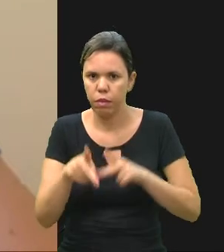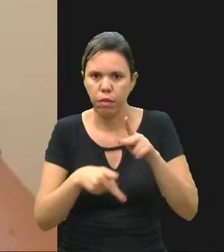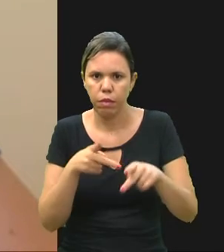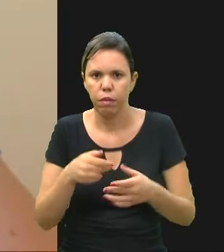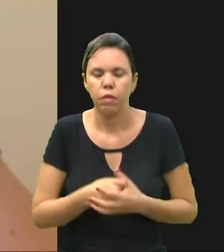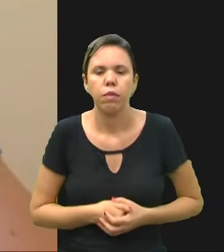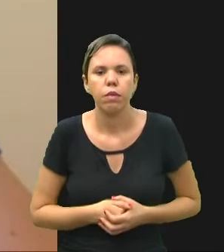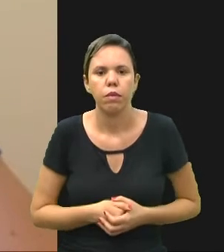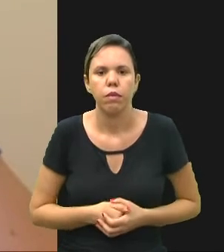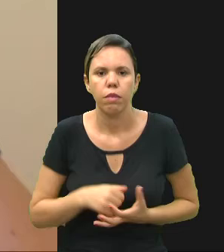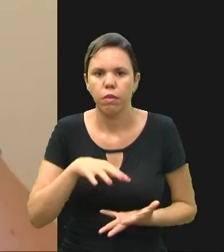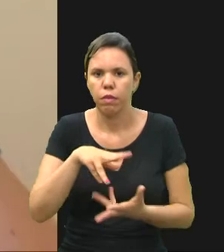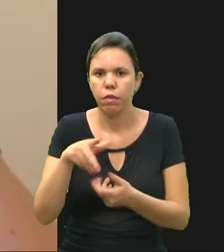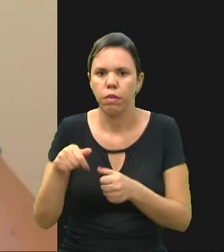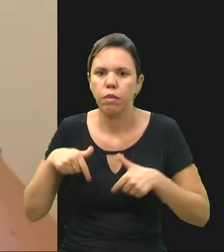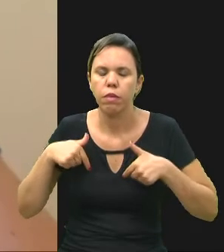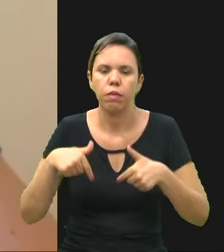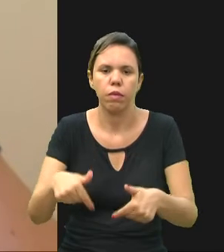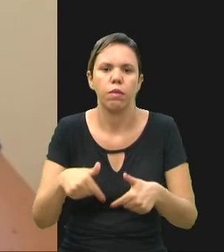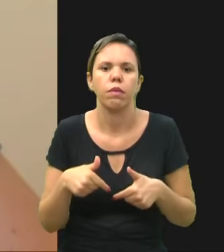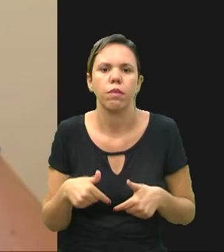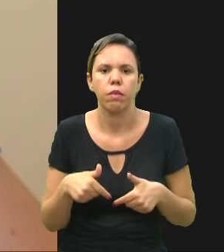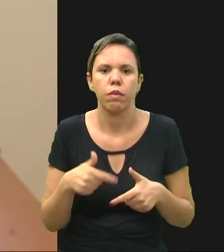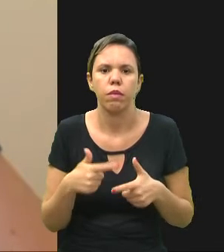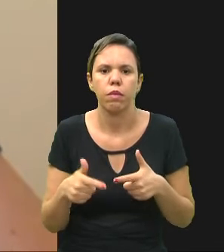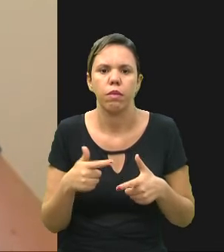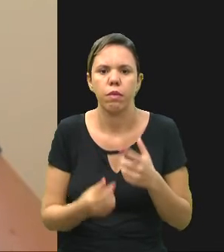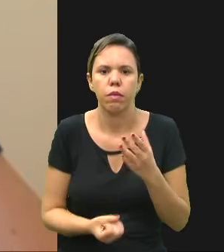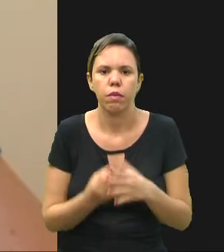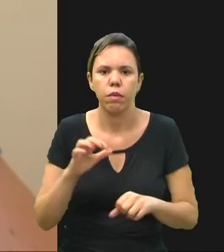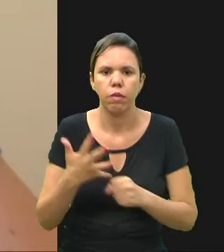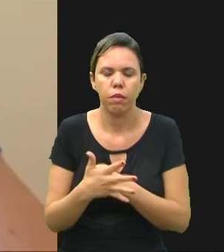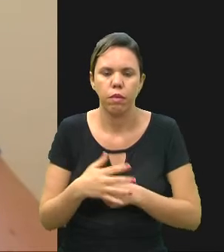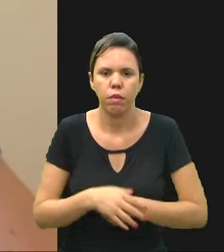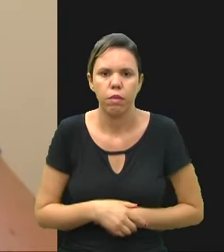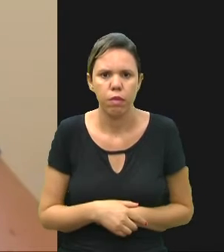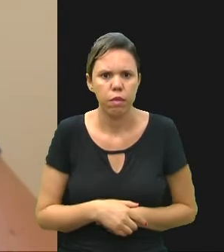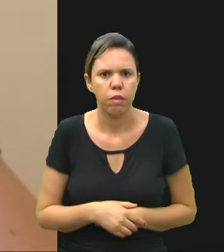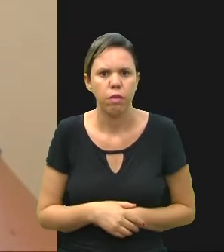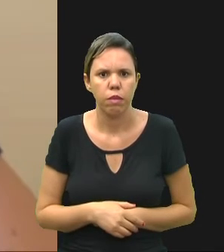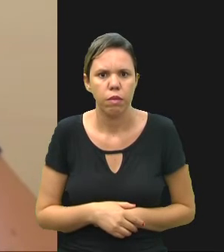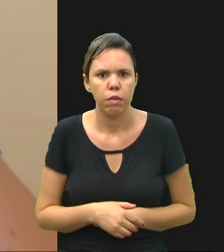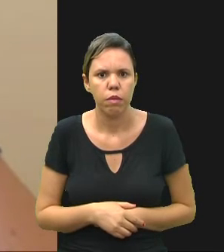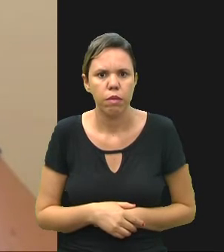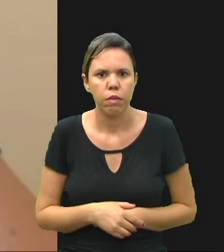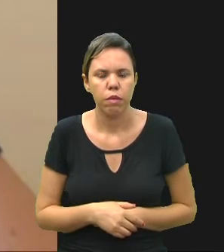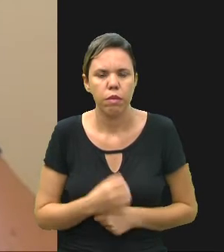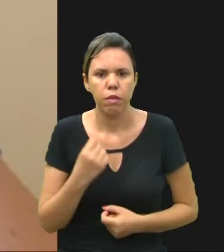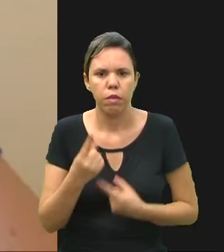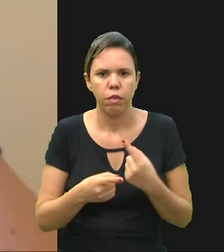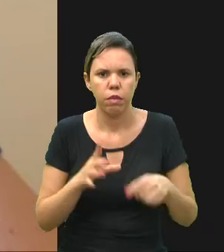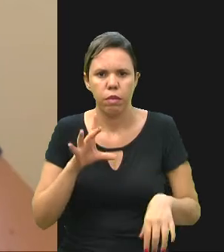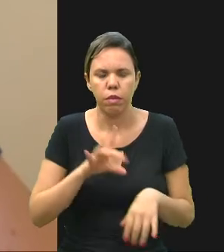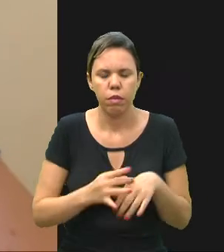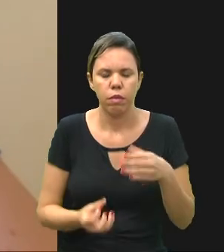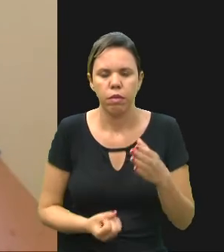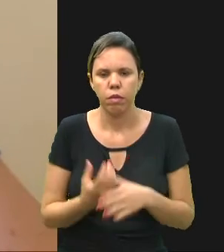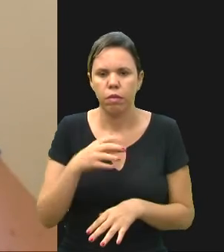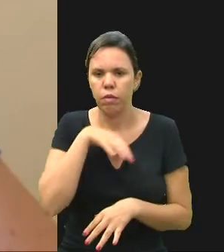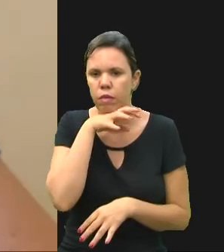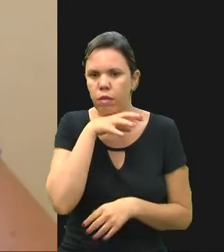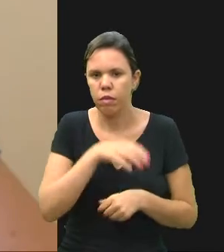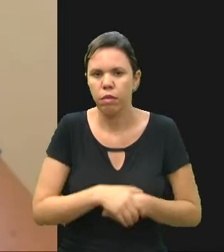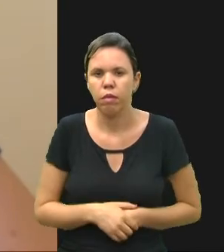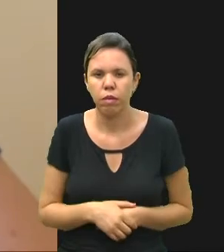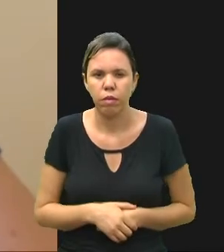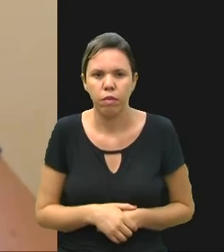população global enfrenta com o advento do Covid-19. que é mais uma dessas doenças de origem